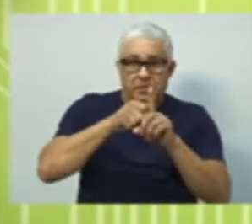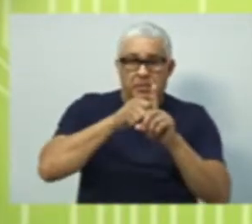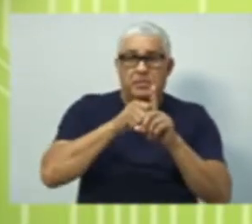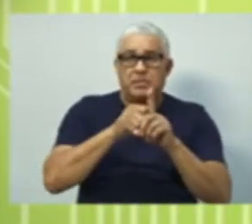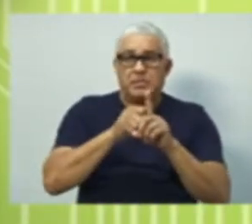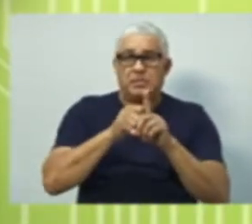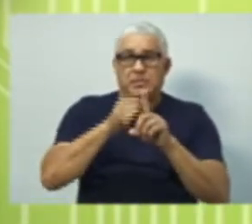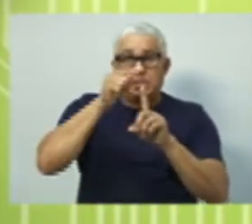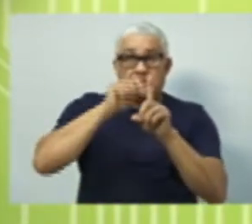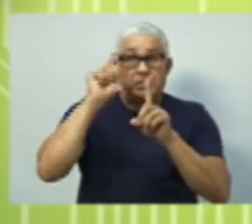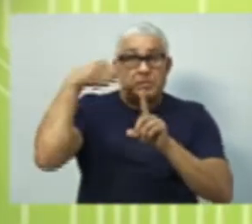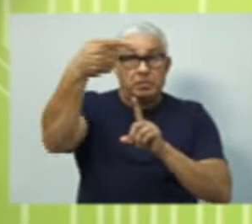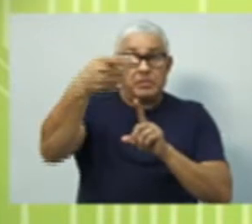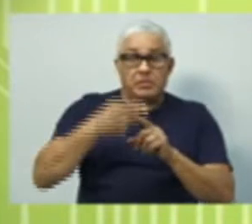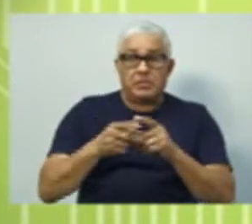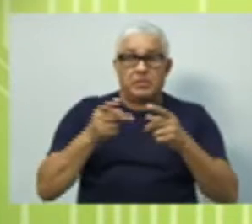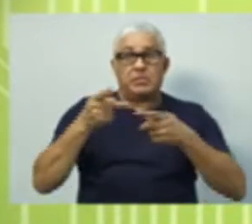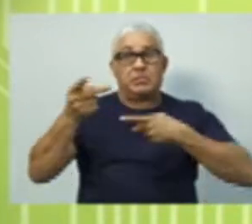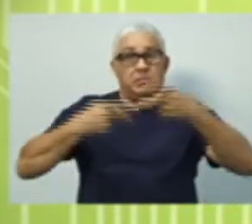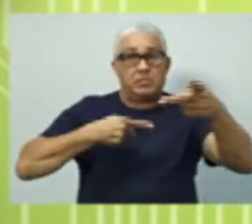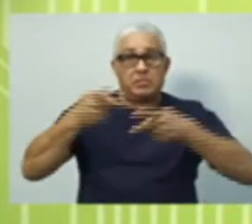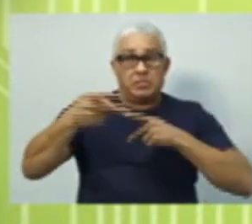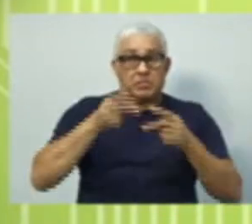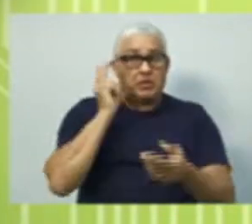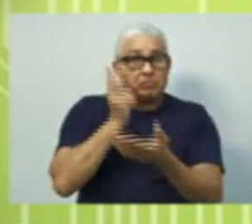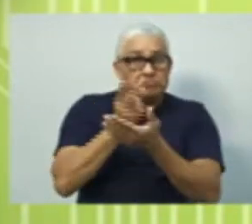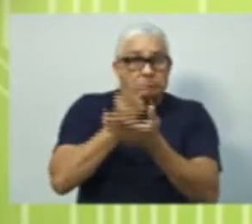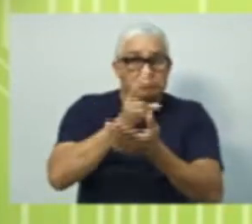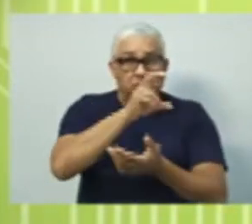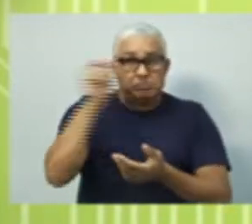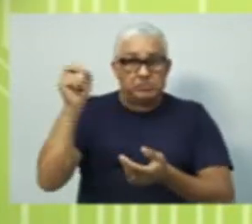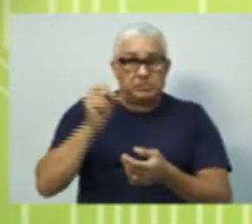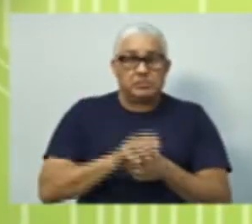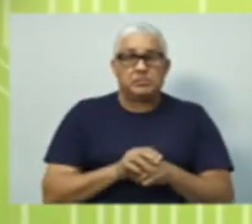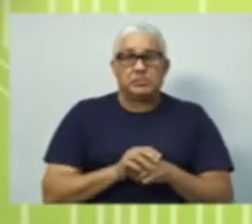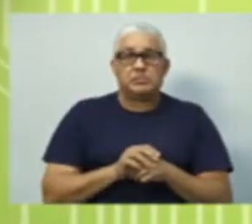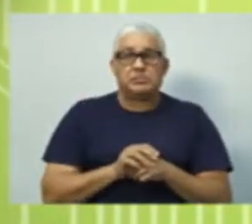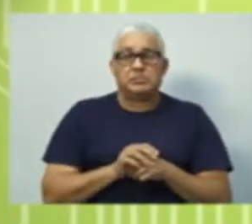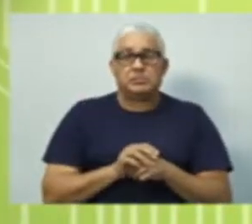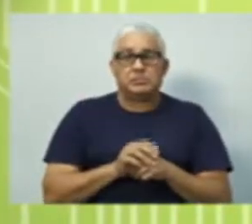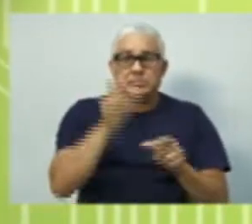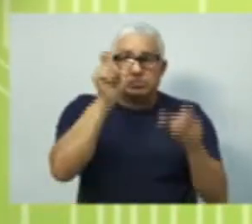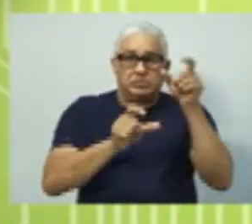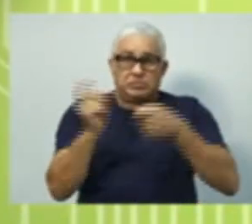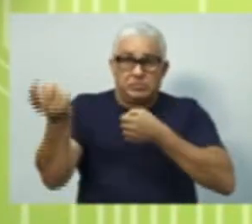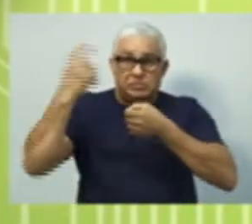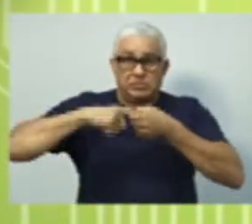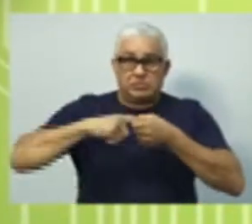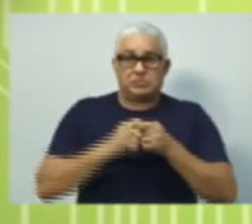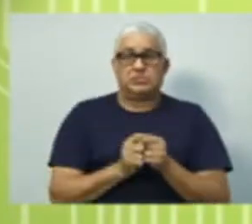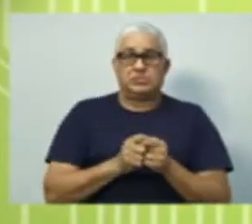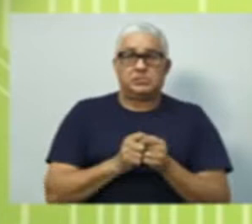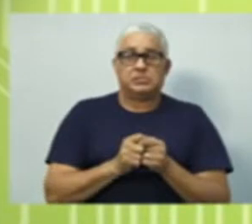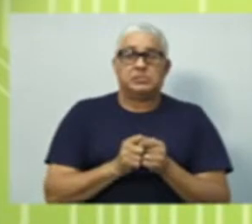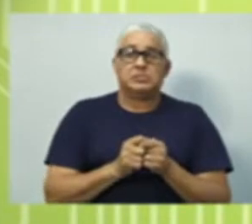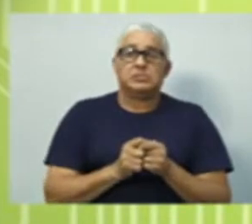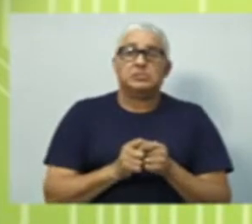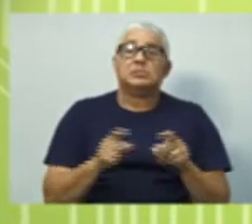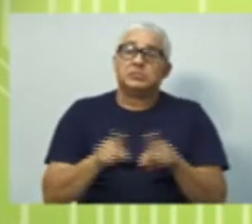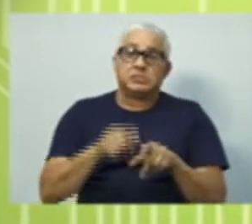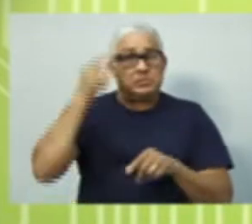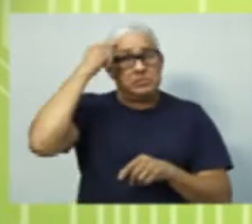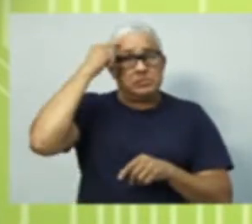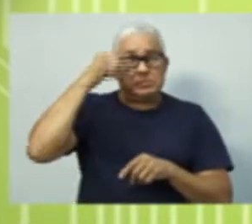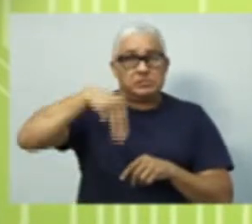para o mês seguinte ele já fazia uma projeção daqueles mesmos 500, que a probabilidade daqueles 500 clientes voltarem é muito grande, e pensando